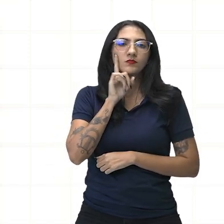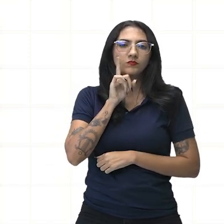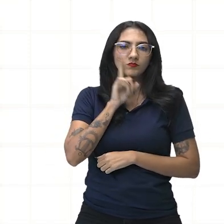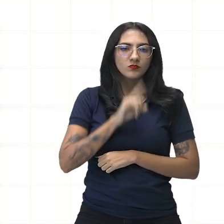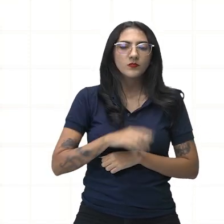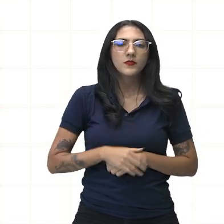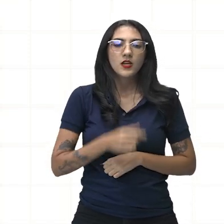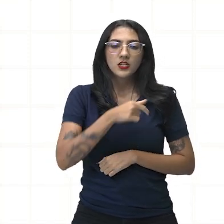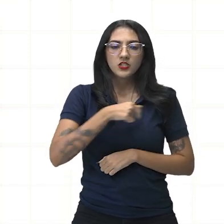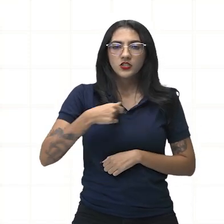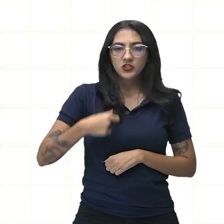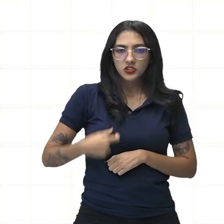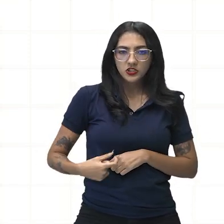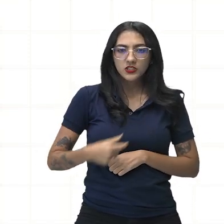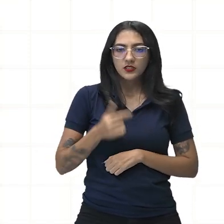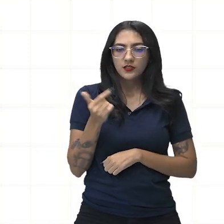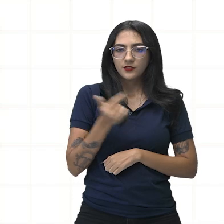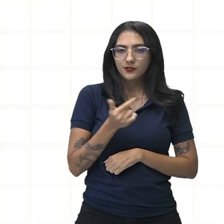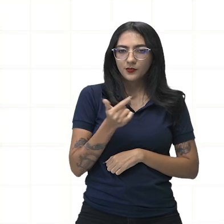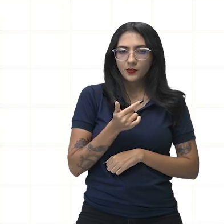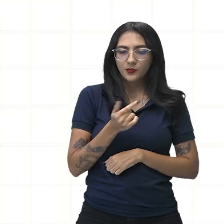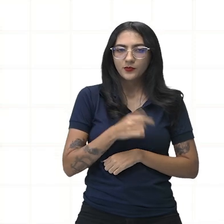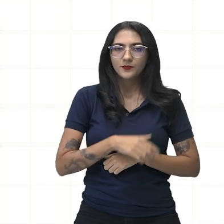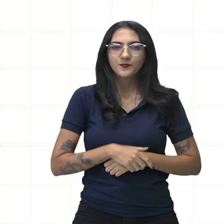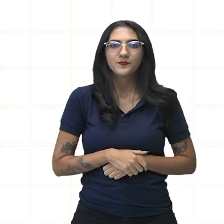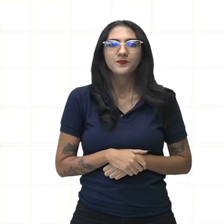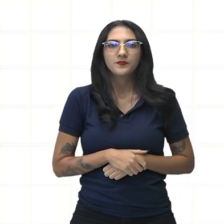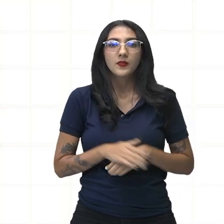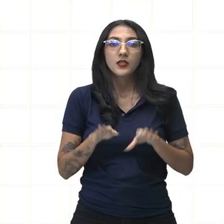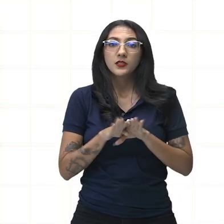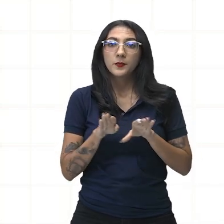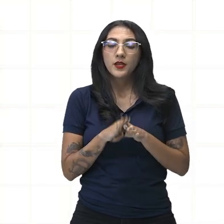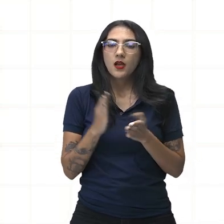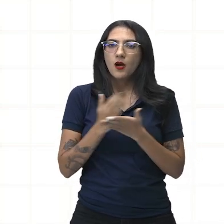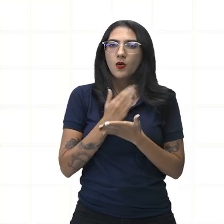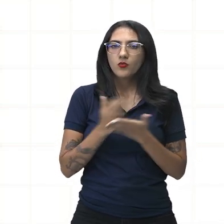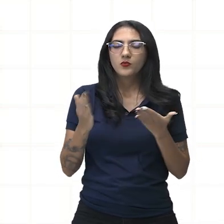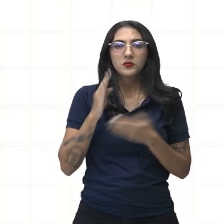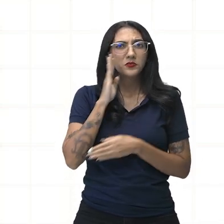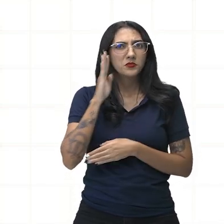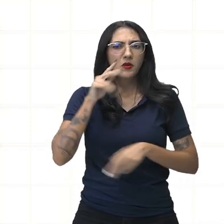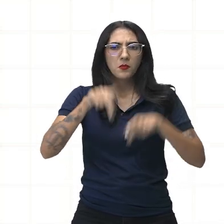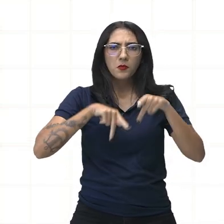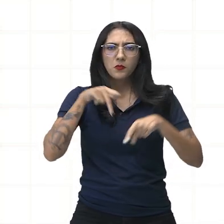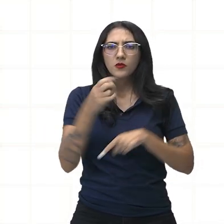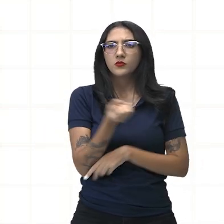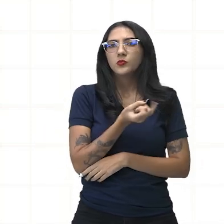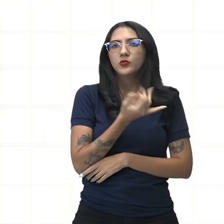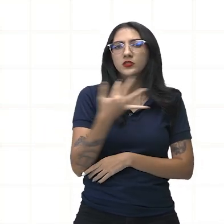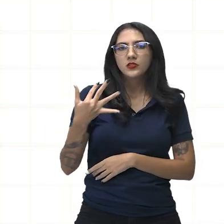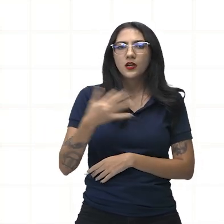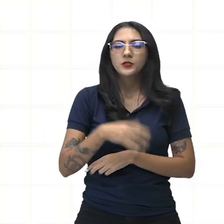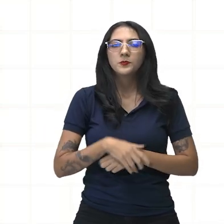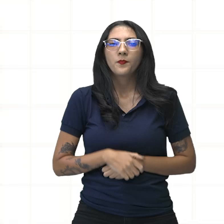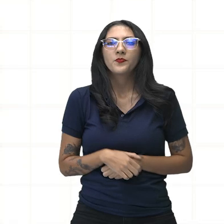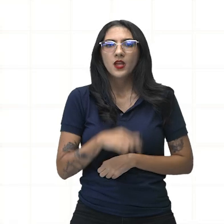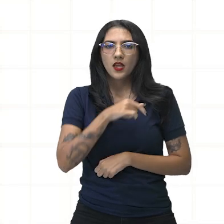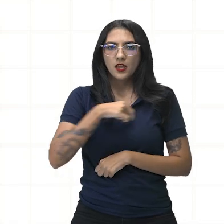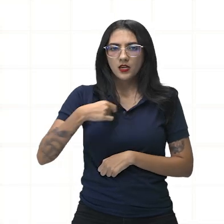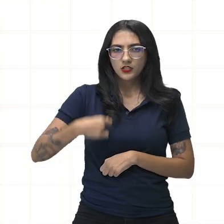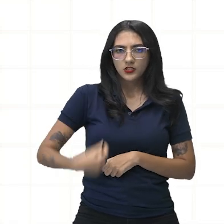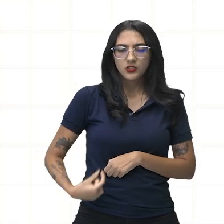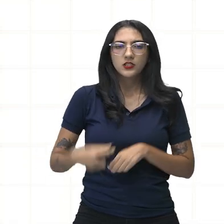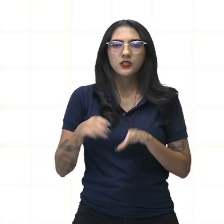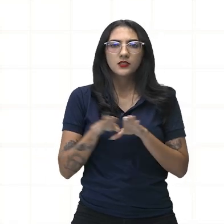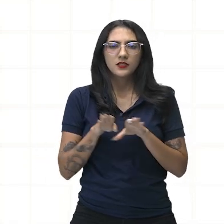mundo, China, segunda maior economia do mundo. Temos também algumas das maiores populações do mundo, é o caso da população chinesa,